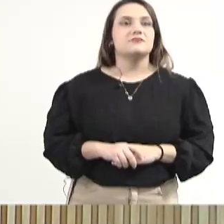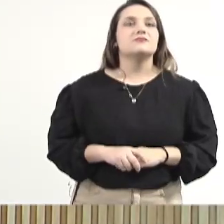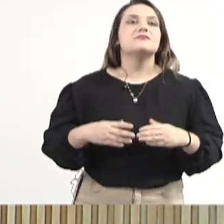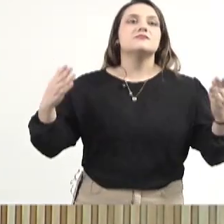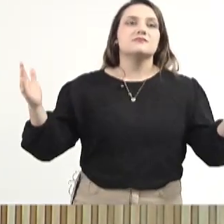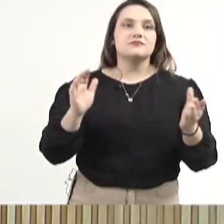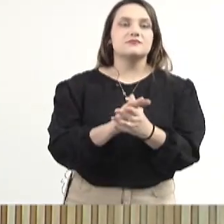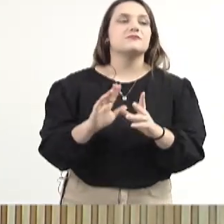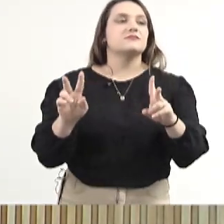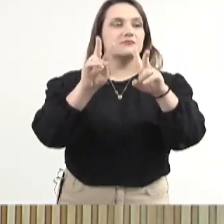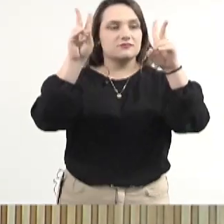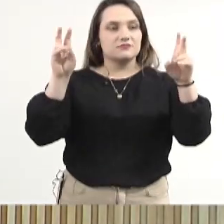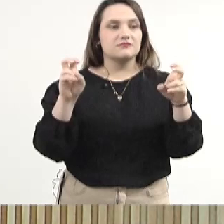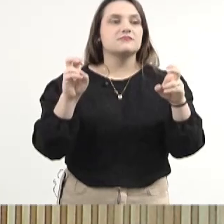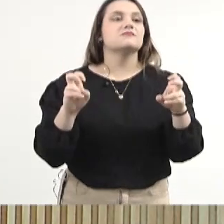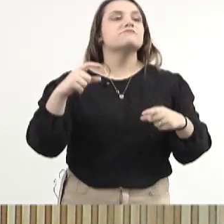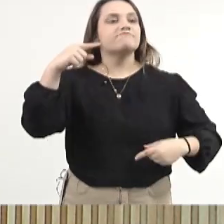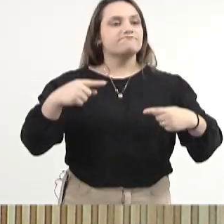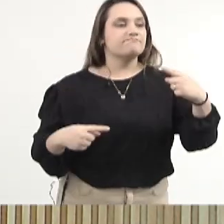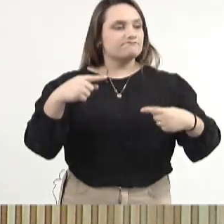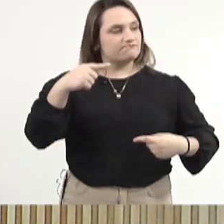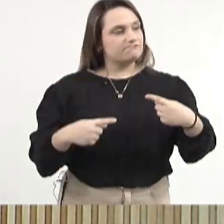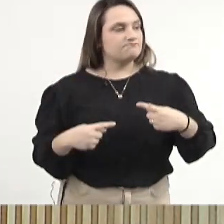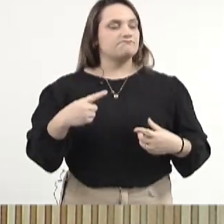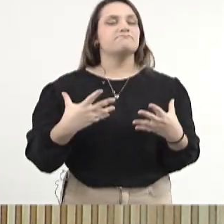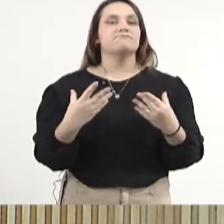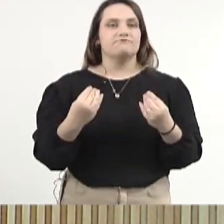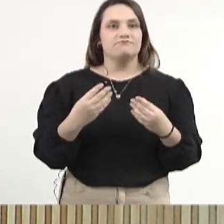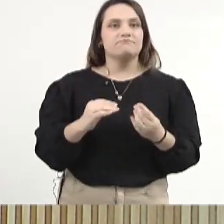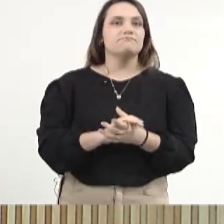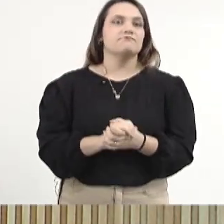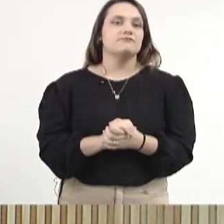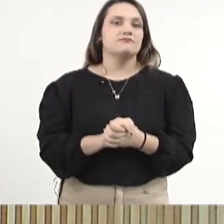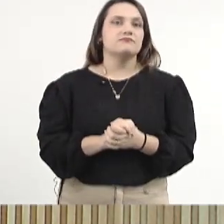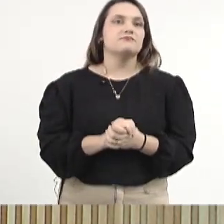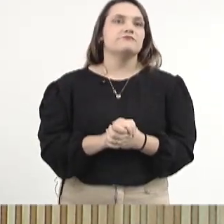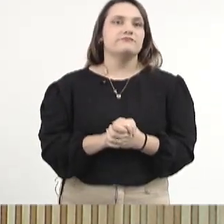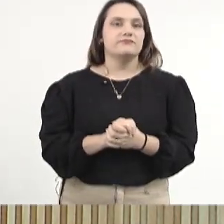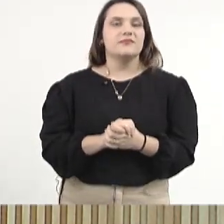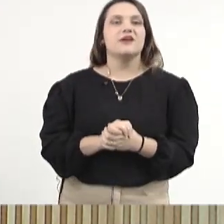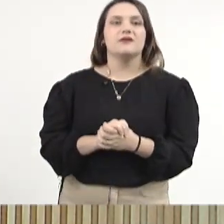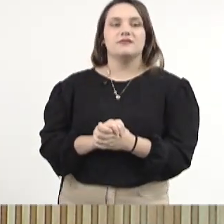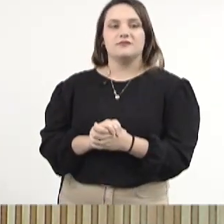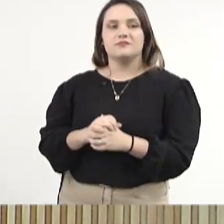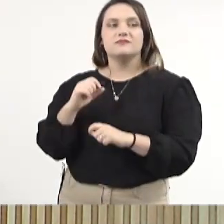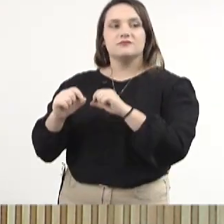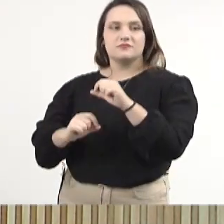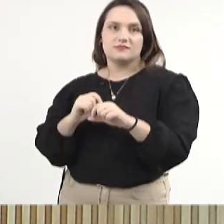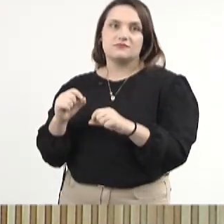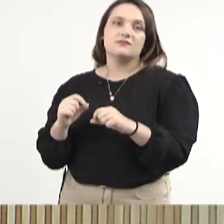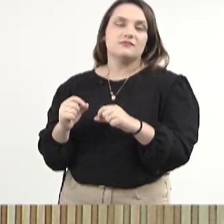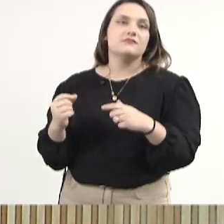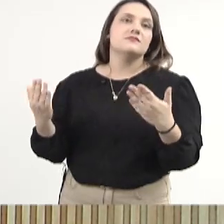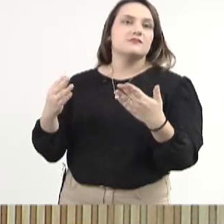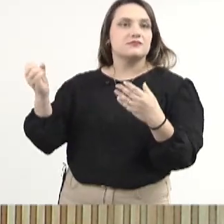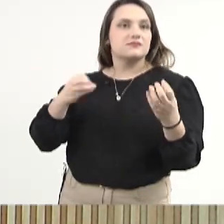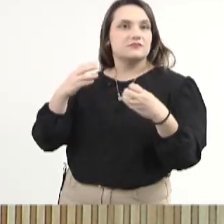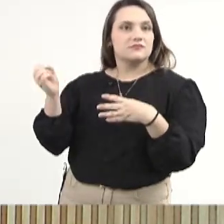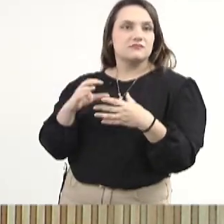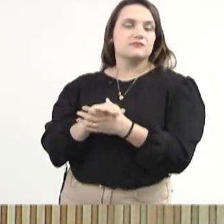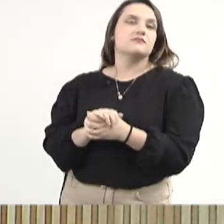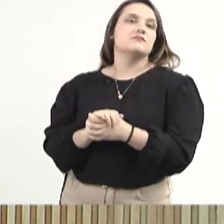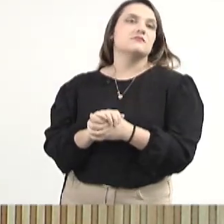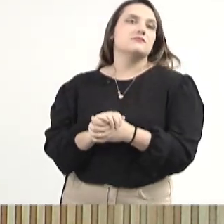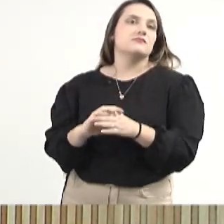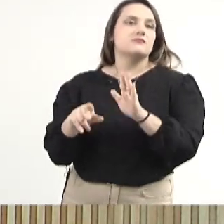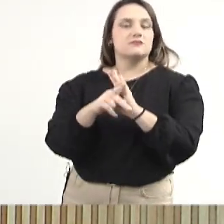Pois é, esse é um assunto que vem sendo muito debatido, né, depois da reforma do ensino médio, que trouxe aí essa novidade, que são